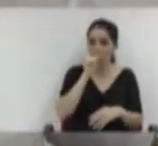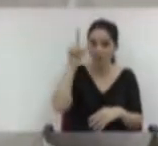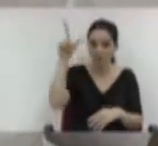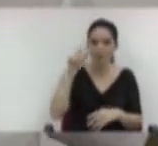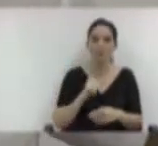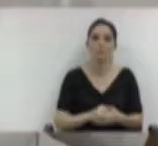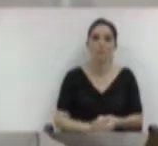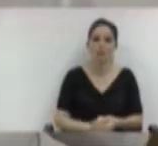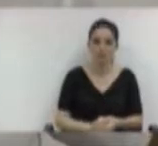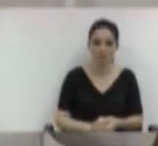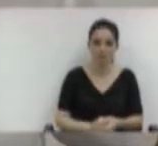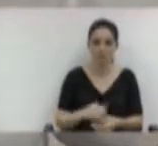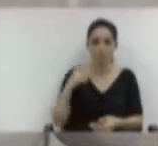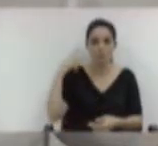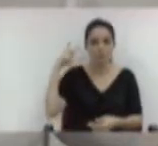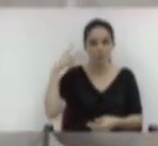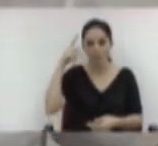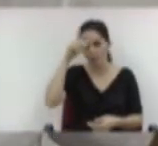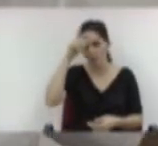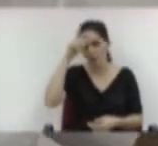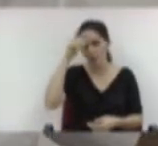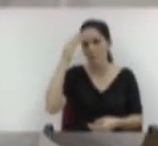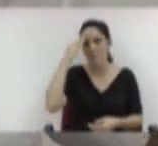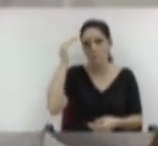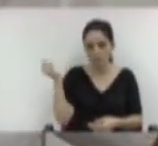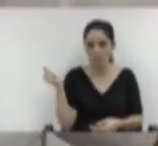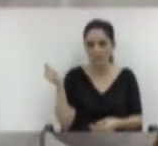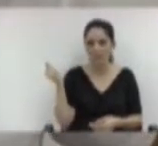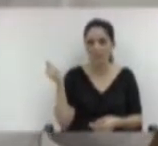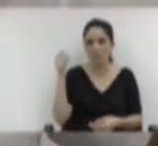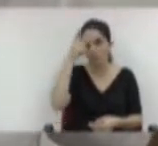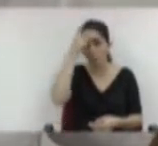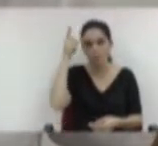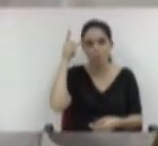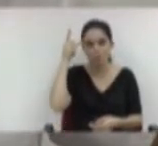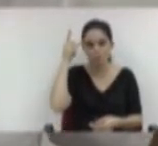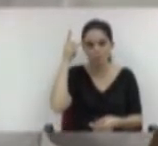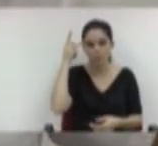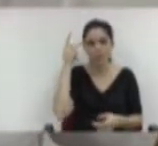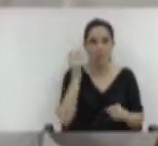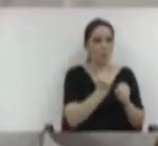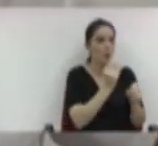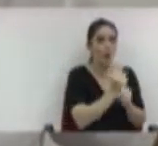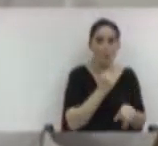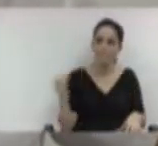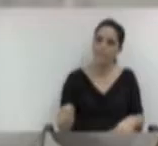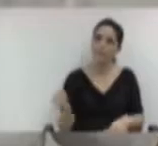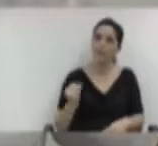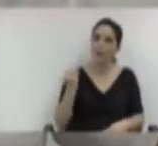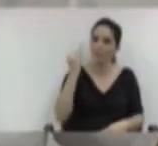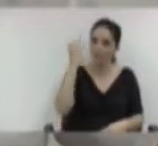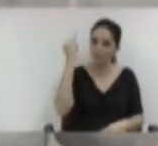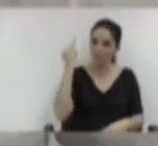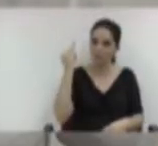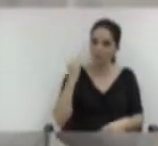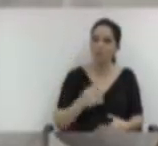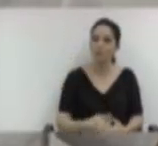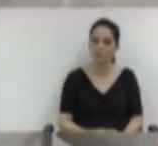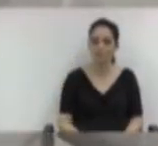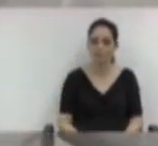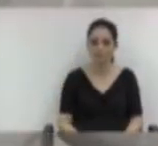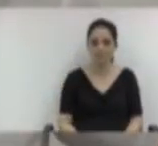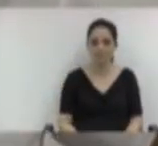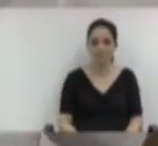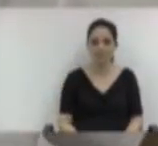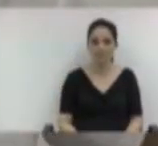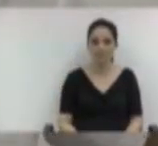lá, sabe, o valor que hoje já está funcionando, o valor dessa obra tão importante para as pessoas que moram em Limeira. E